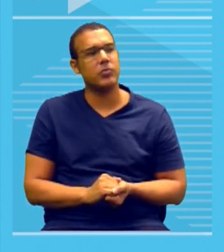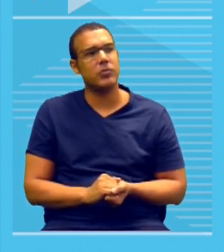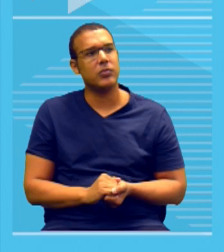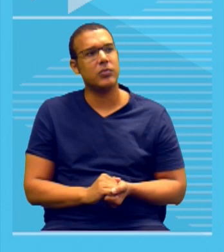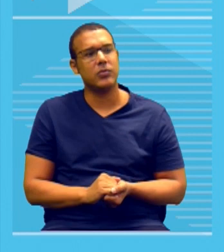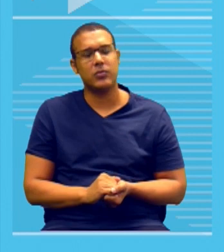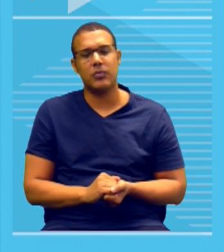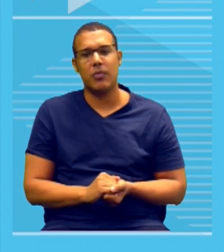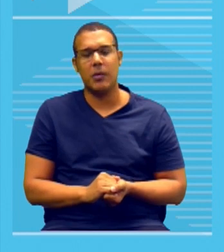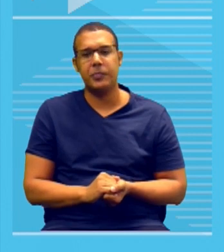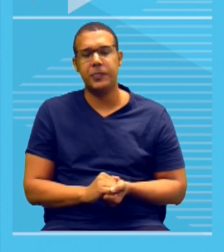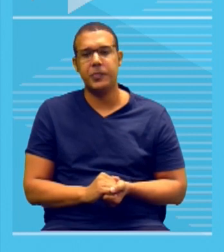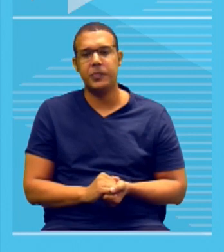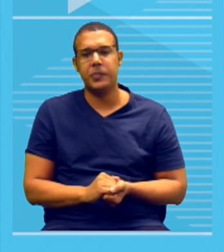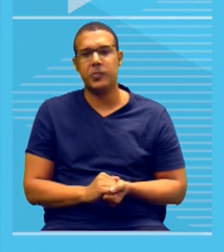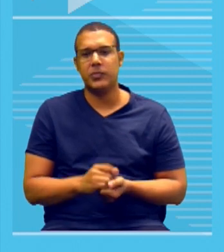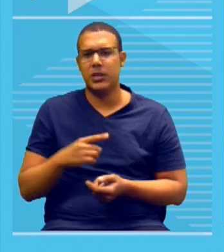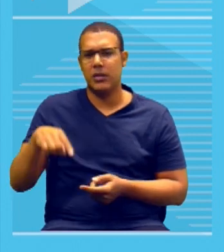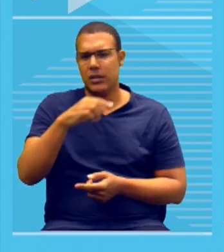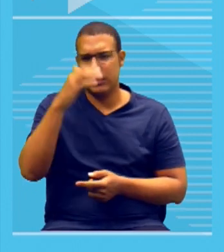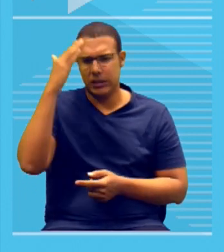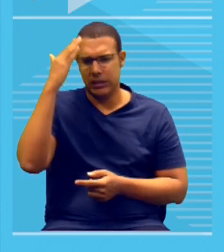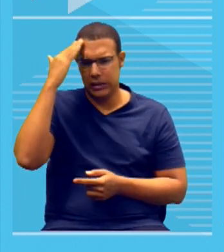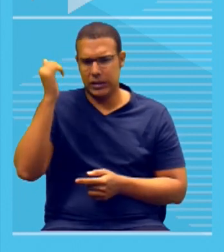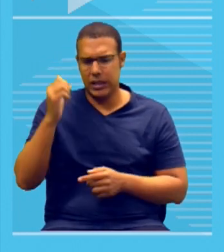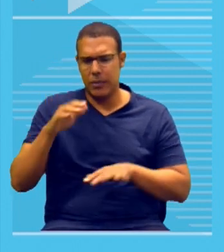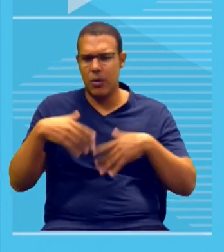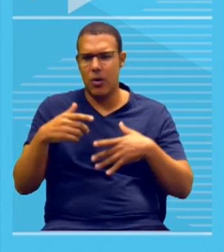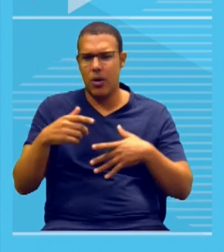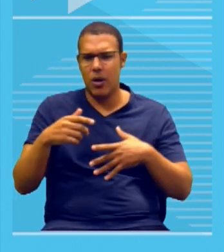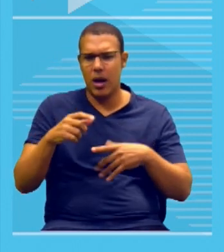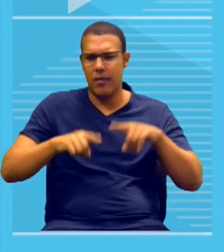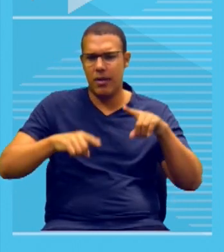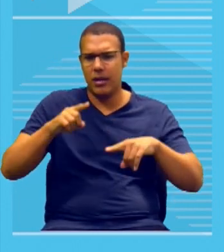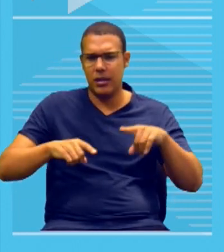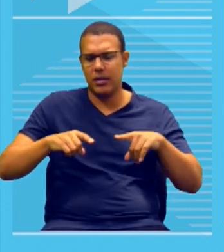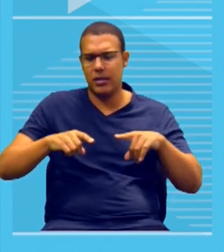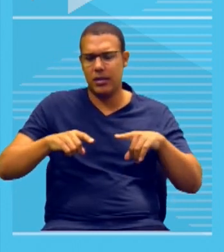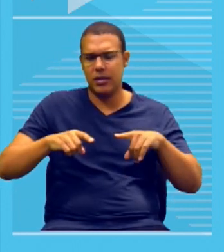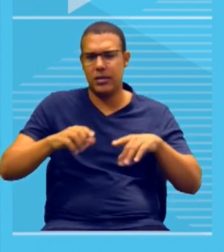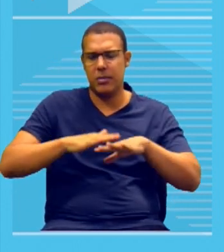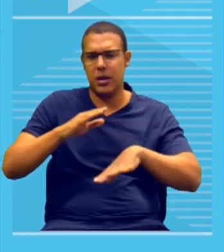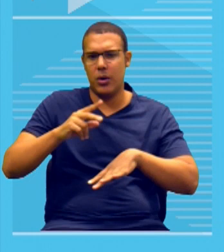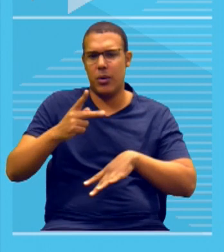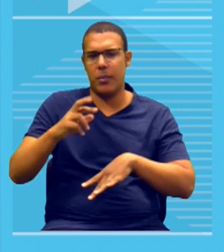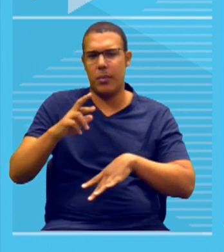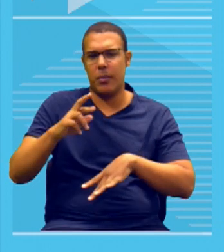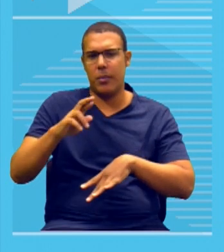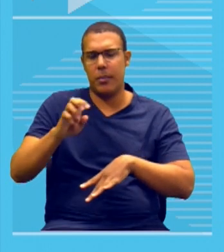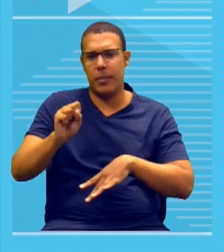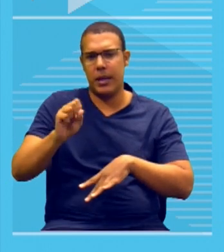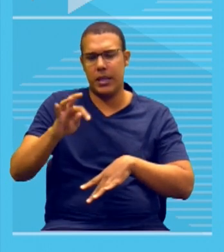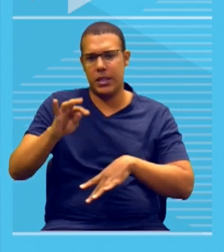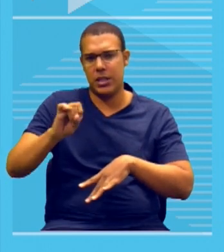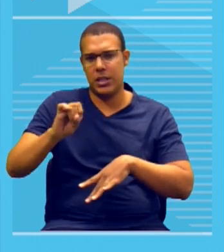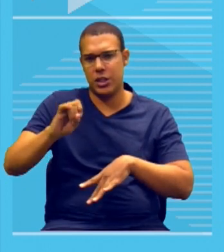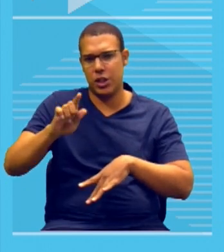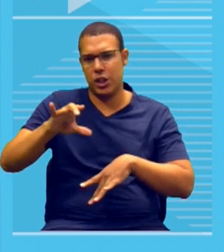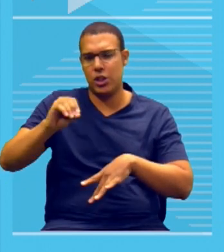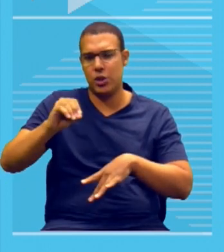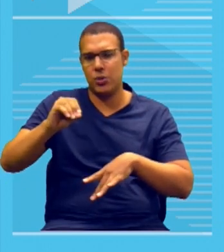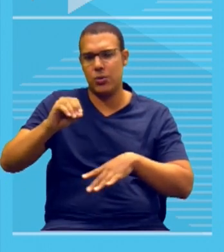vocês sabem qual é a variante de maior prestígio na língua portuguesa é exatamente